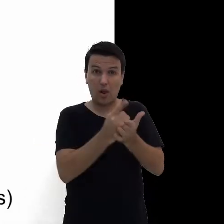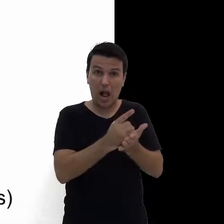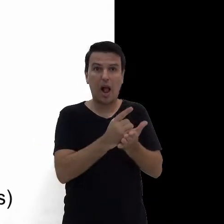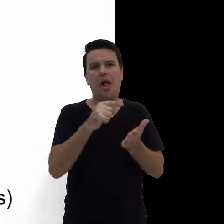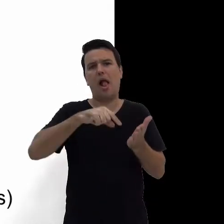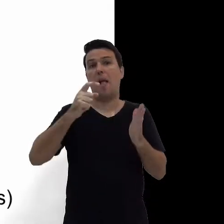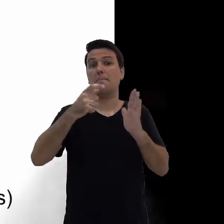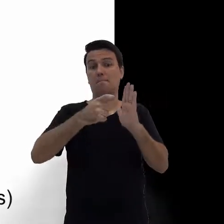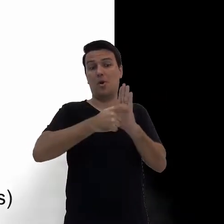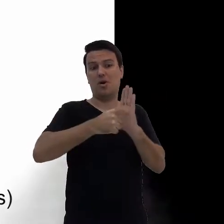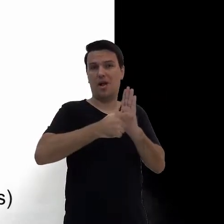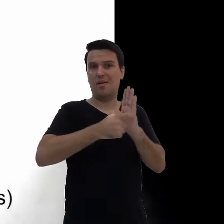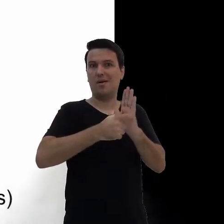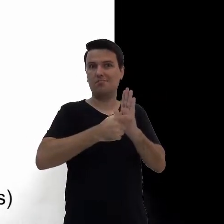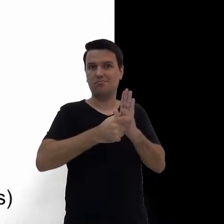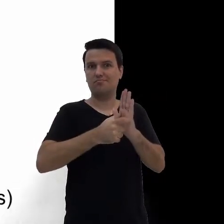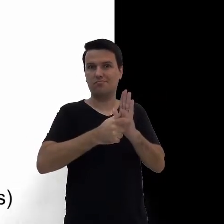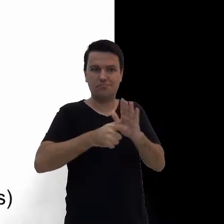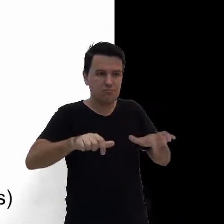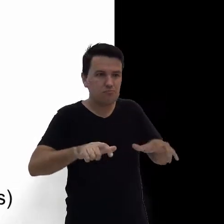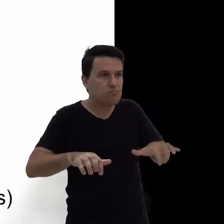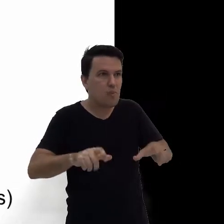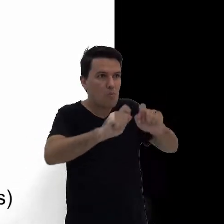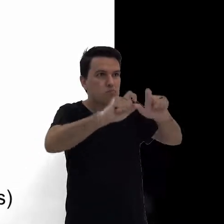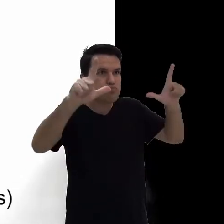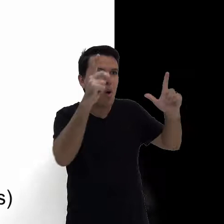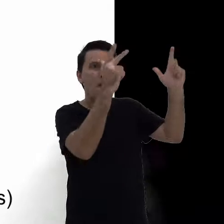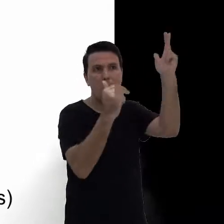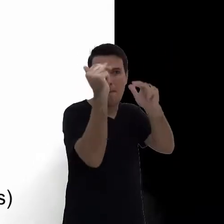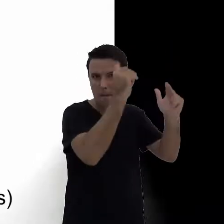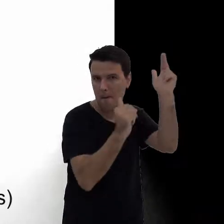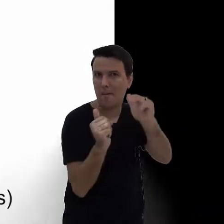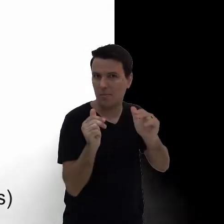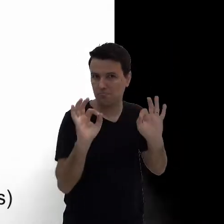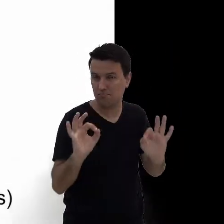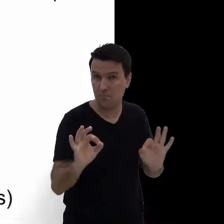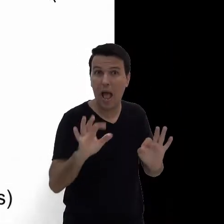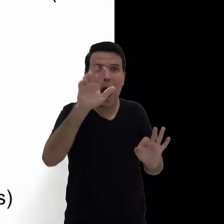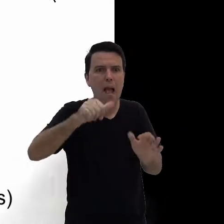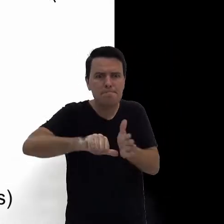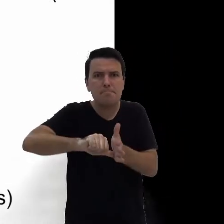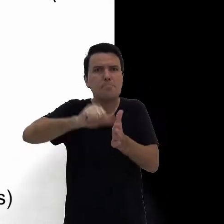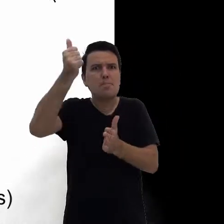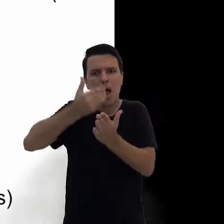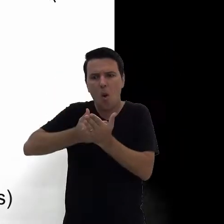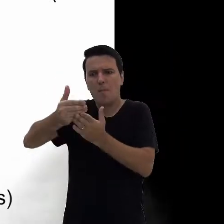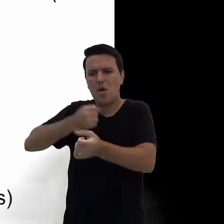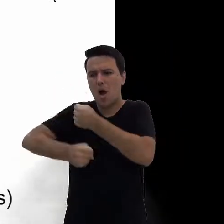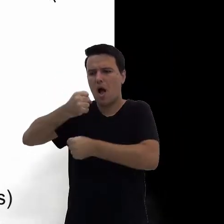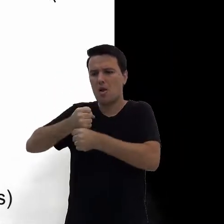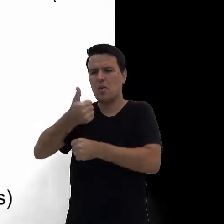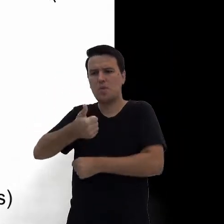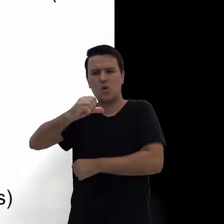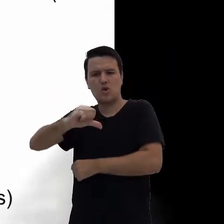AutoCAD é um dos programas, o software utilizado para fazer desenho no computador. Ele foi o primeiro a rodar em